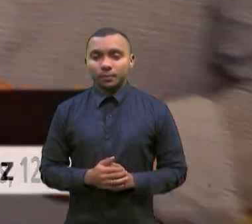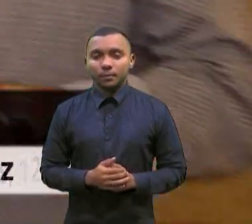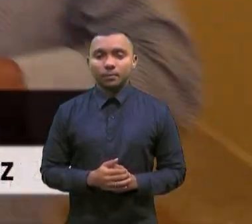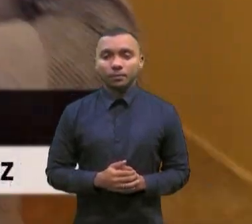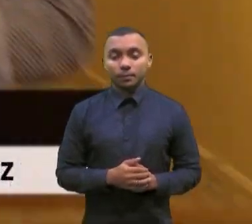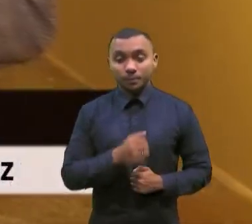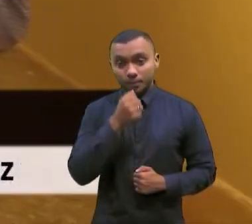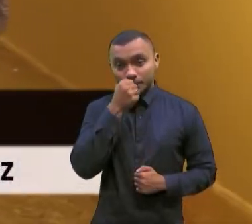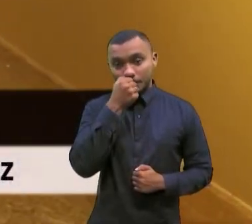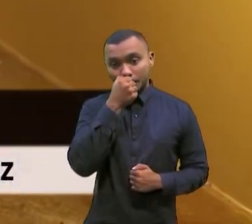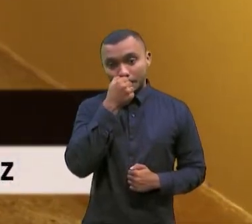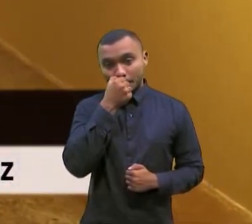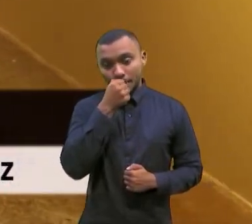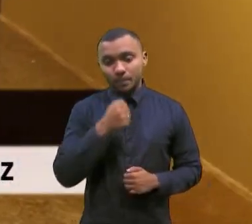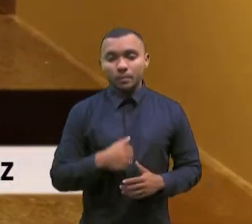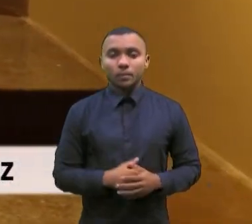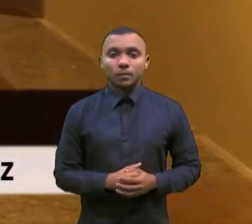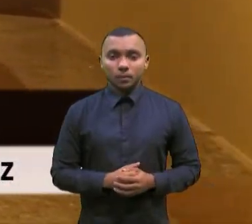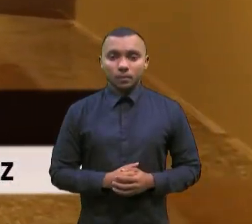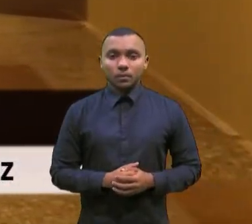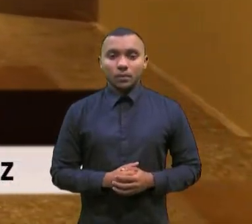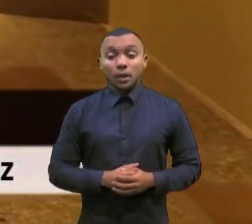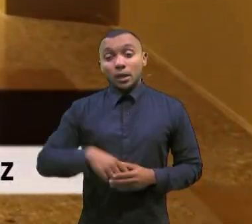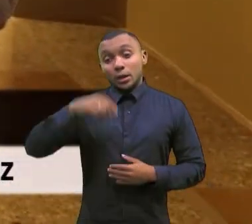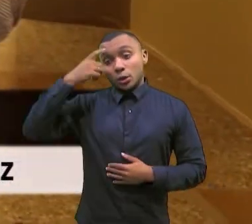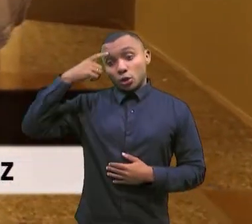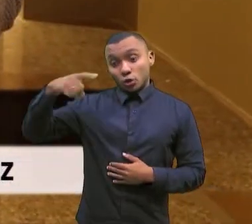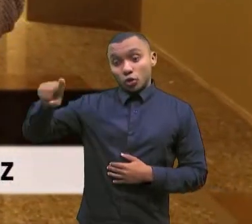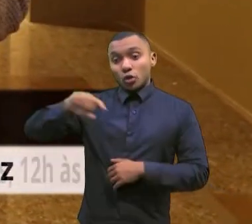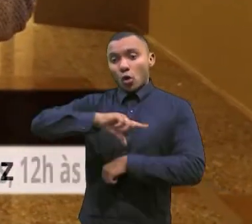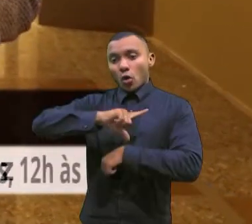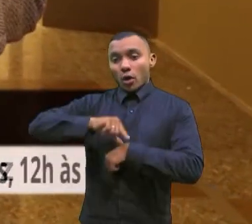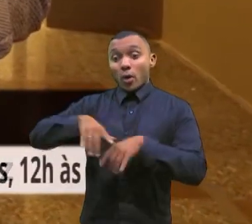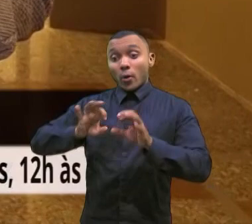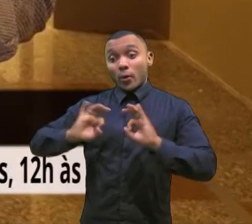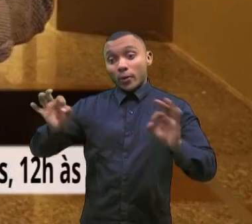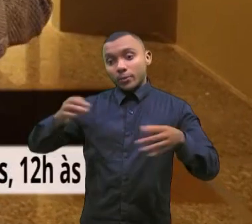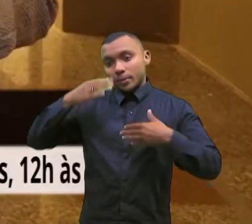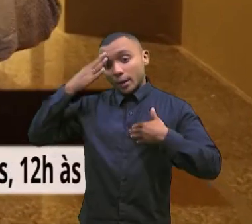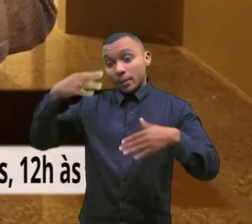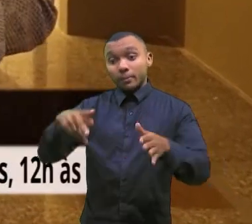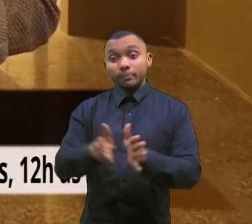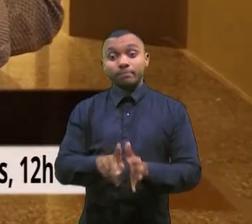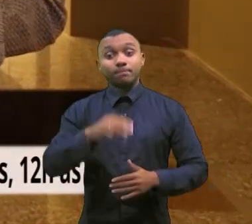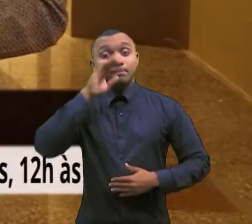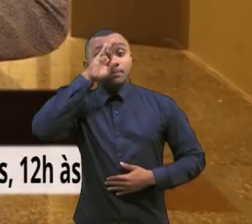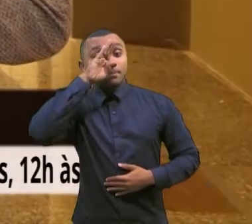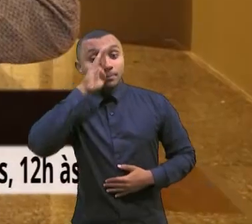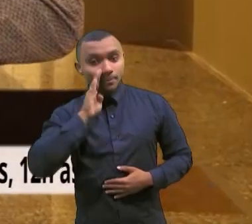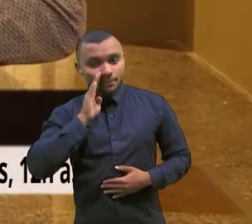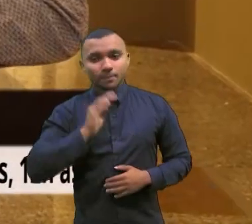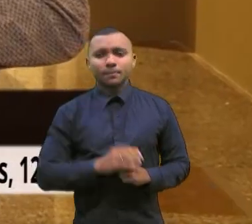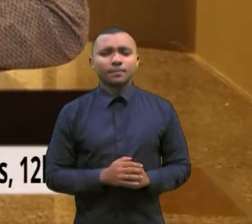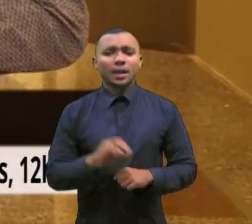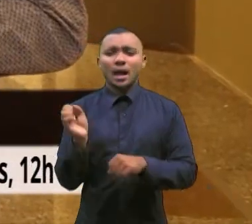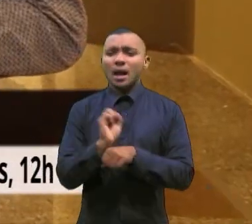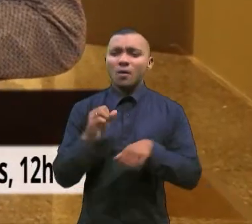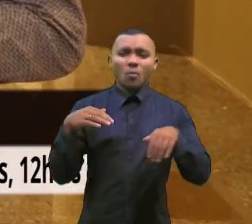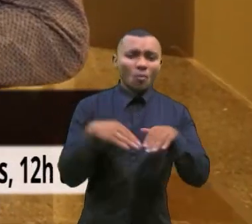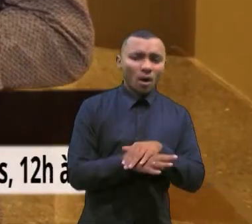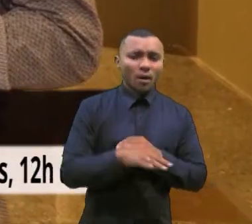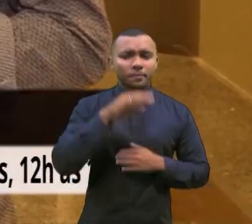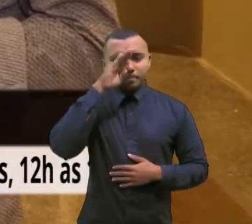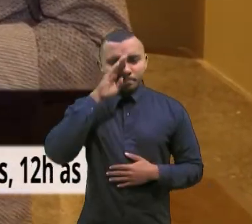né? Os horários, os dias. Gratuito, né? Gratuito, Além entrada disso. gratuita, estacionamento